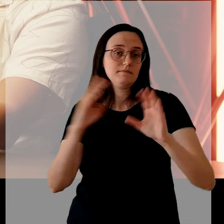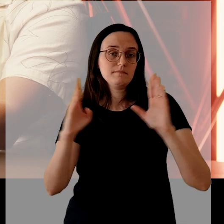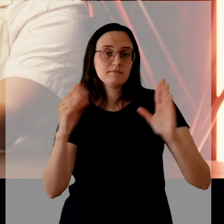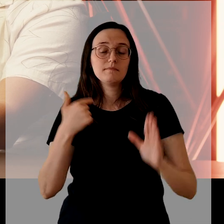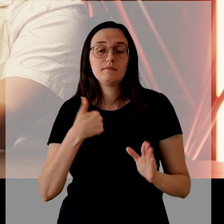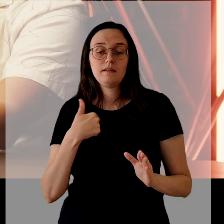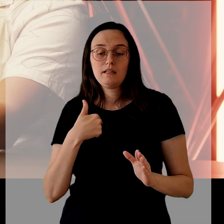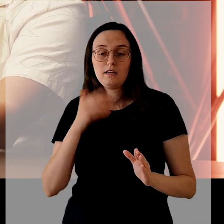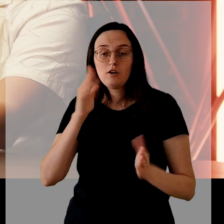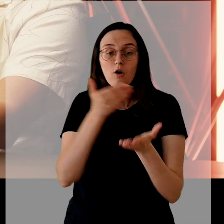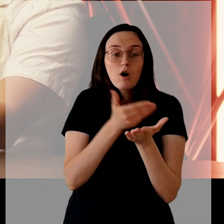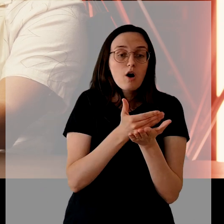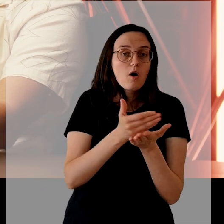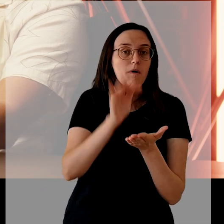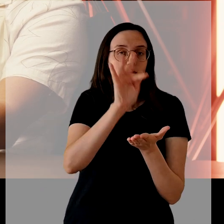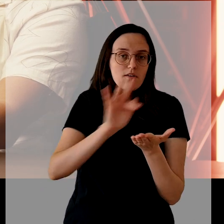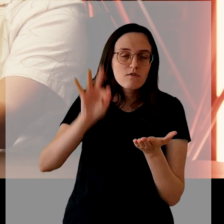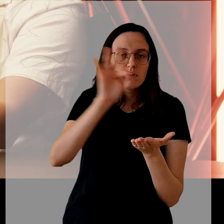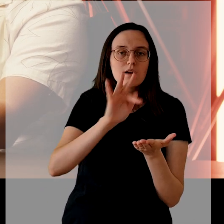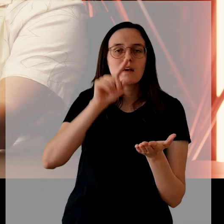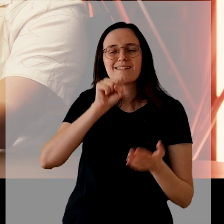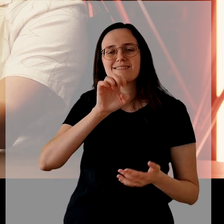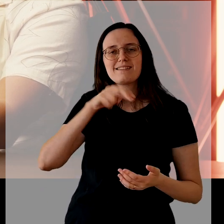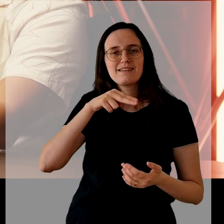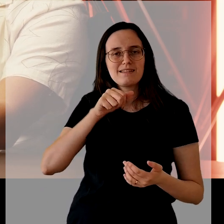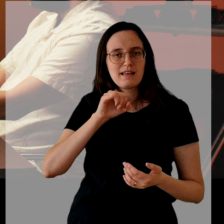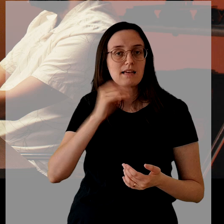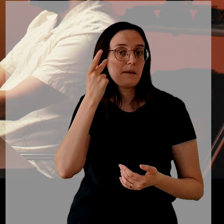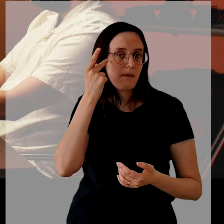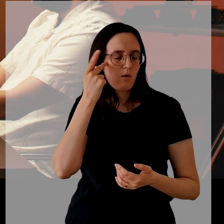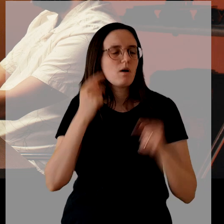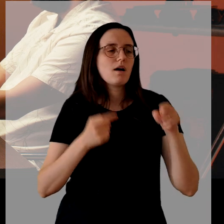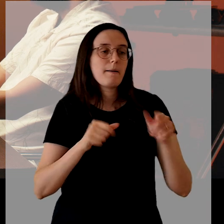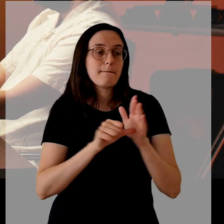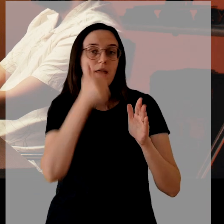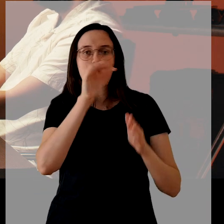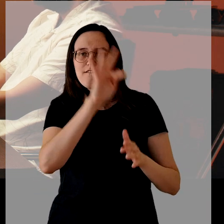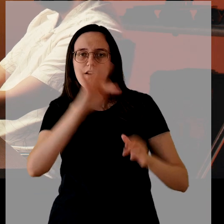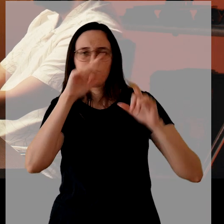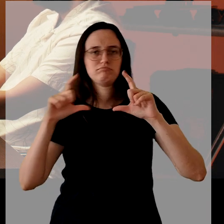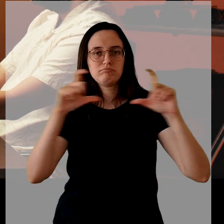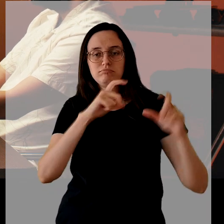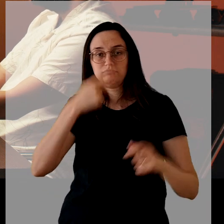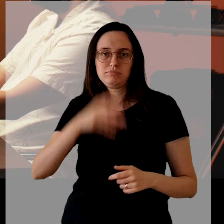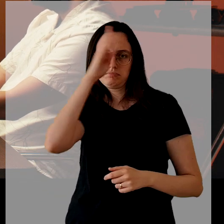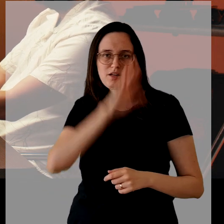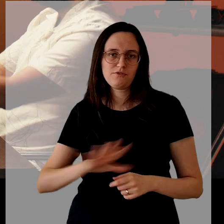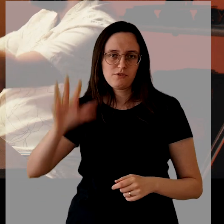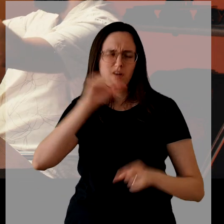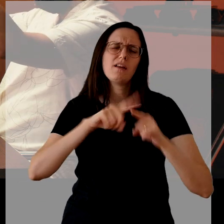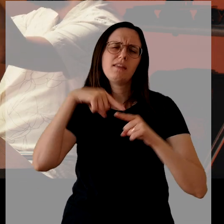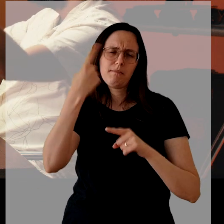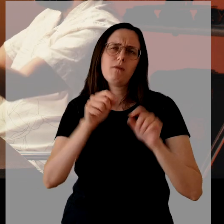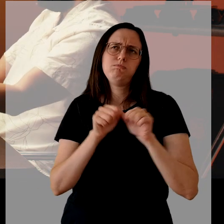tinha começado a faculdade do Senai, em São Paulo, a primeira faculdade de fotografia que teve no Brasil.